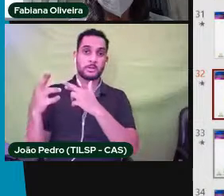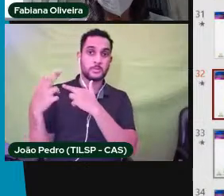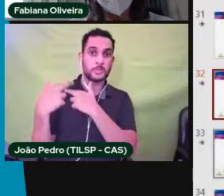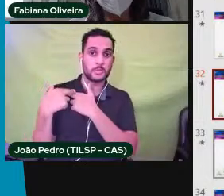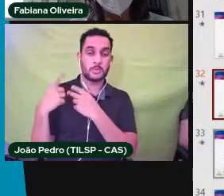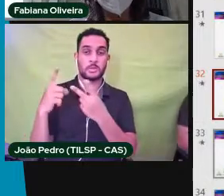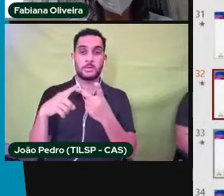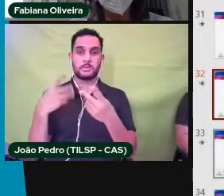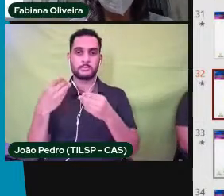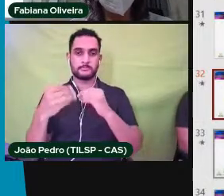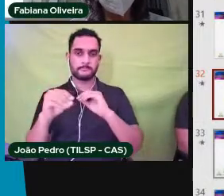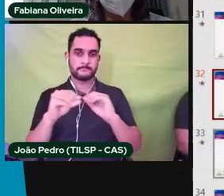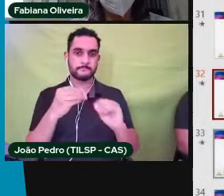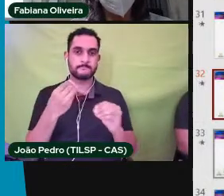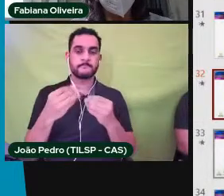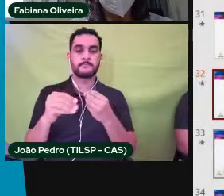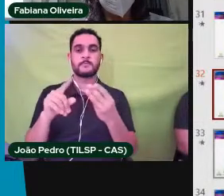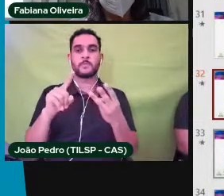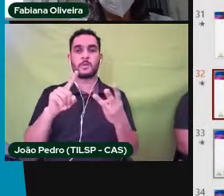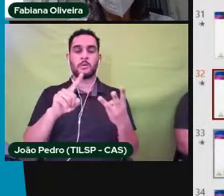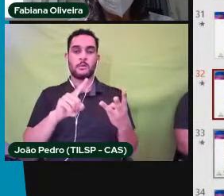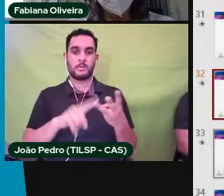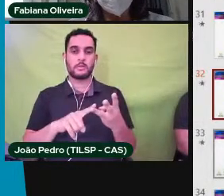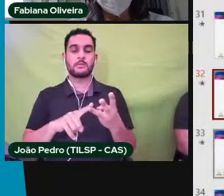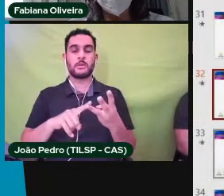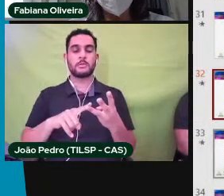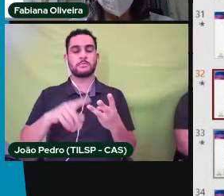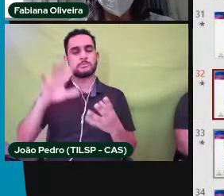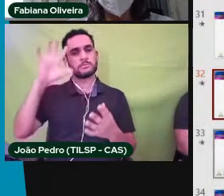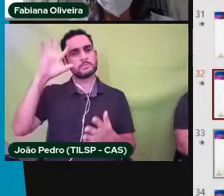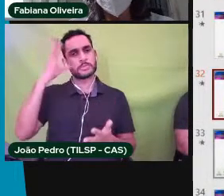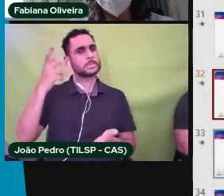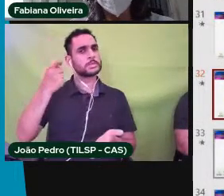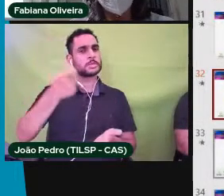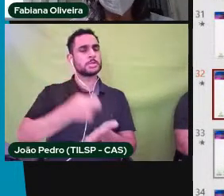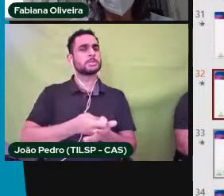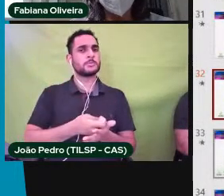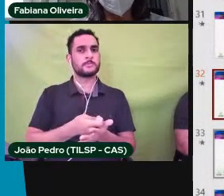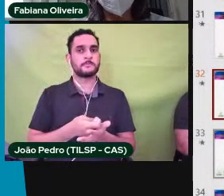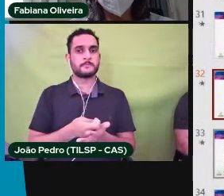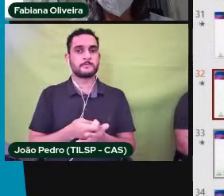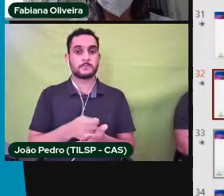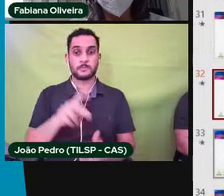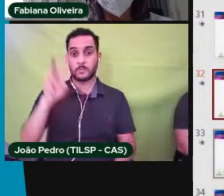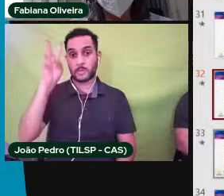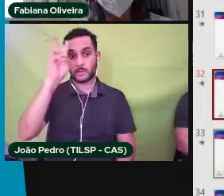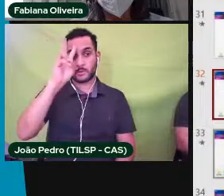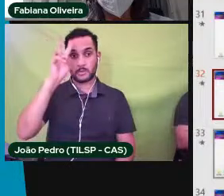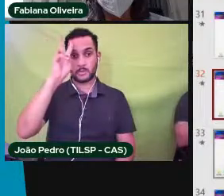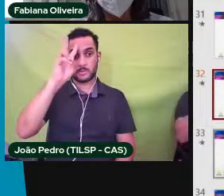flexibilidade, resiliência e determinação. Nós estamos lembrando o protagonista,